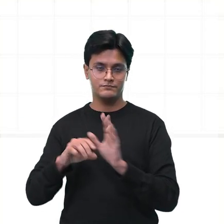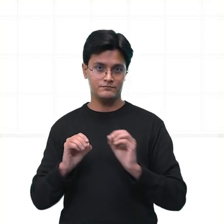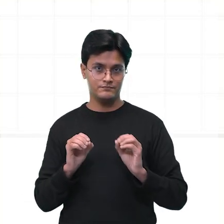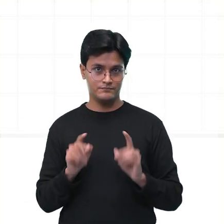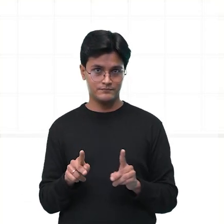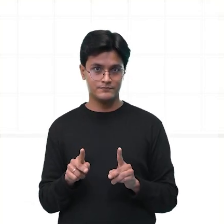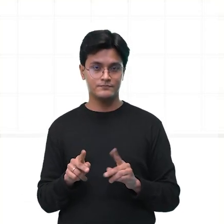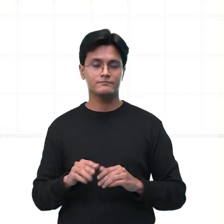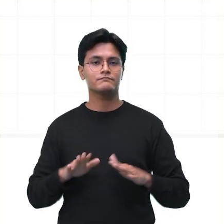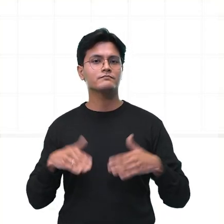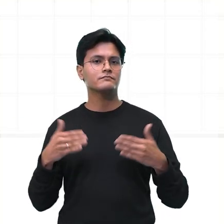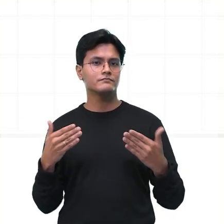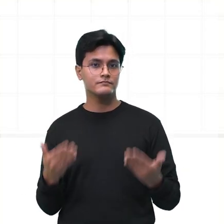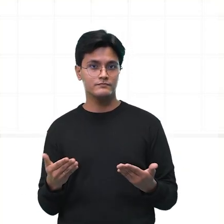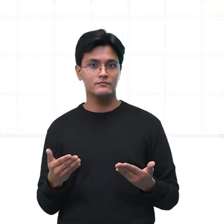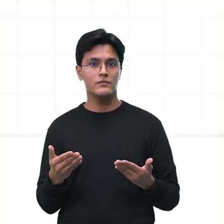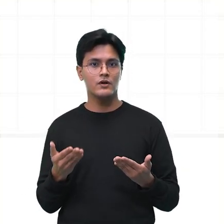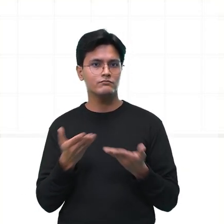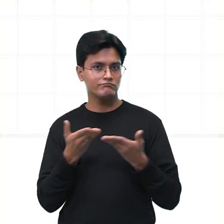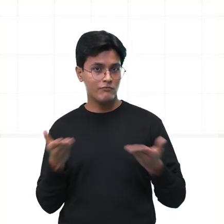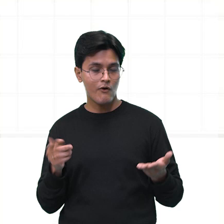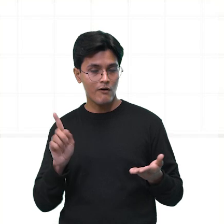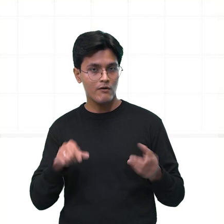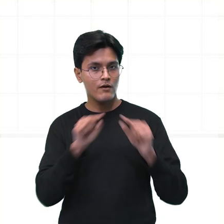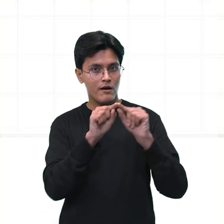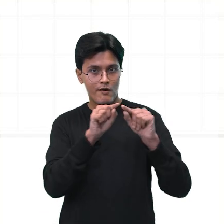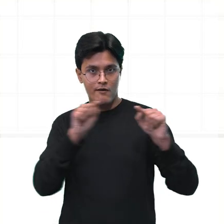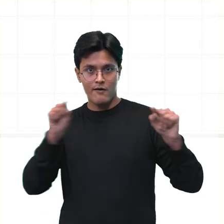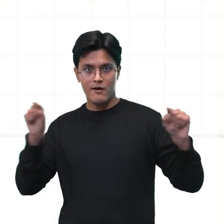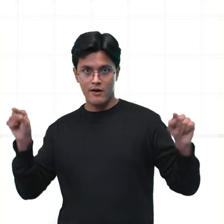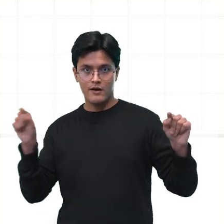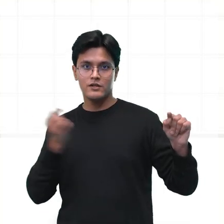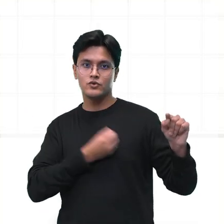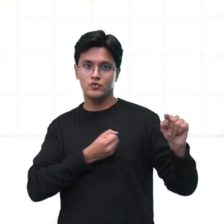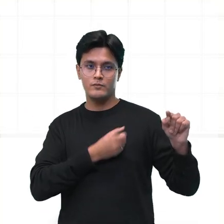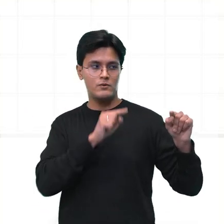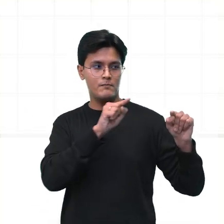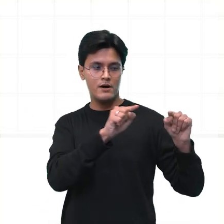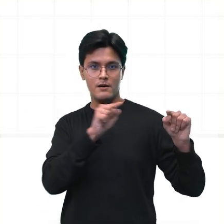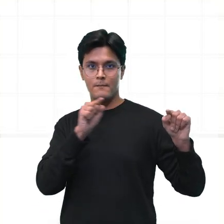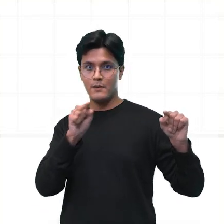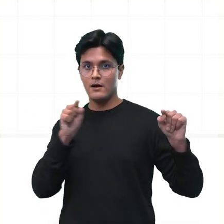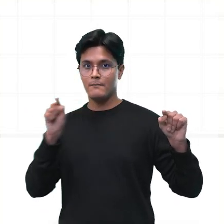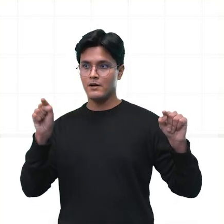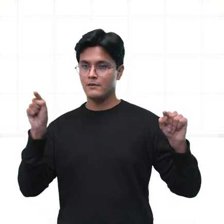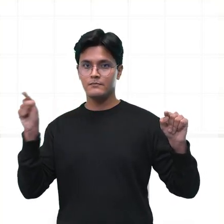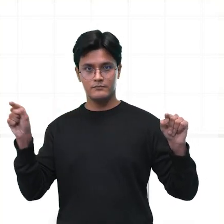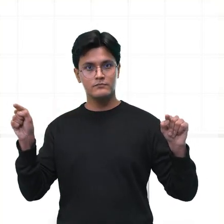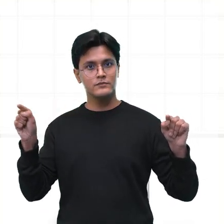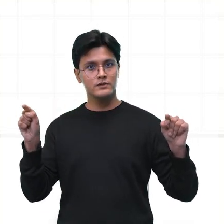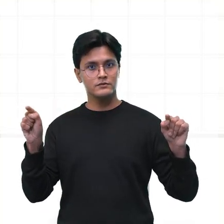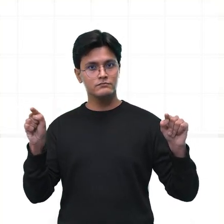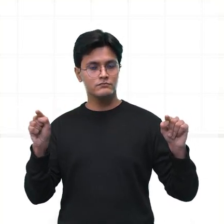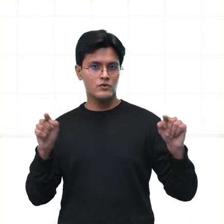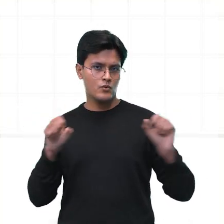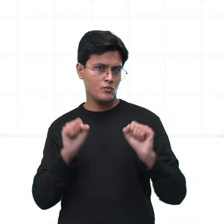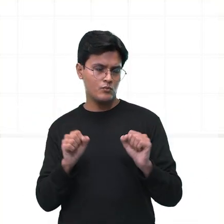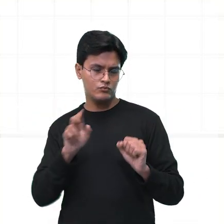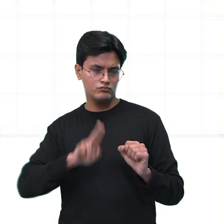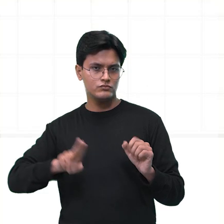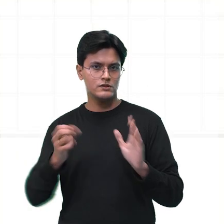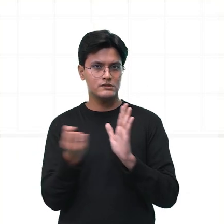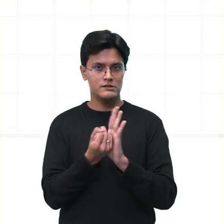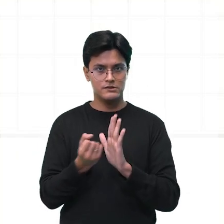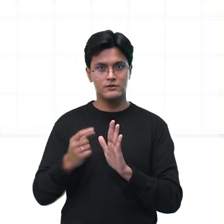Tá certo então essa é a reta numérica tá vamos indicar aqui com o sinal negativo